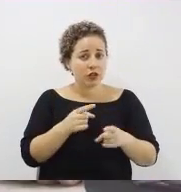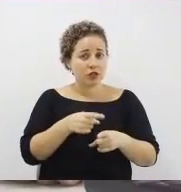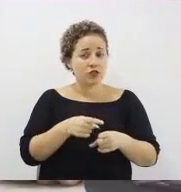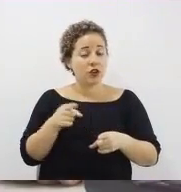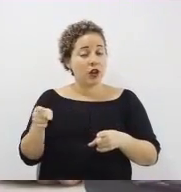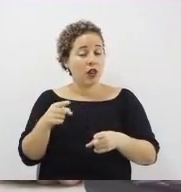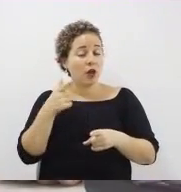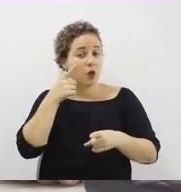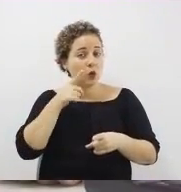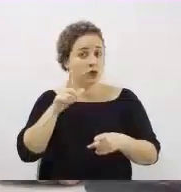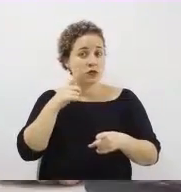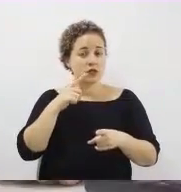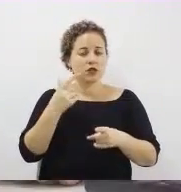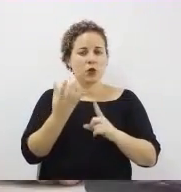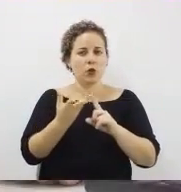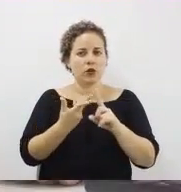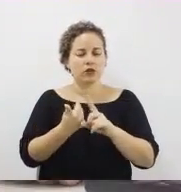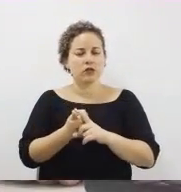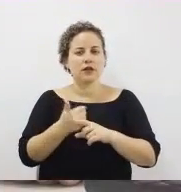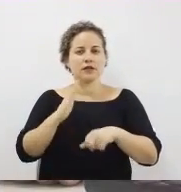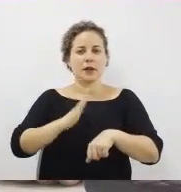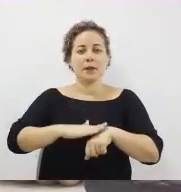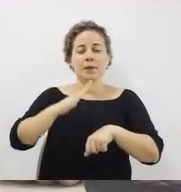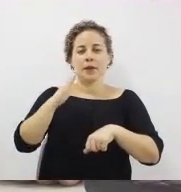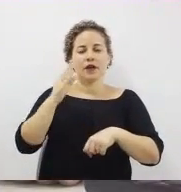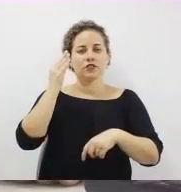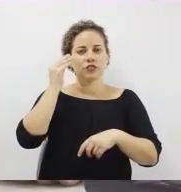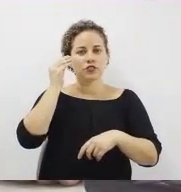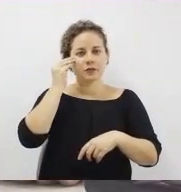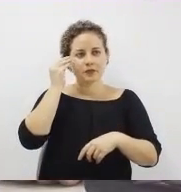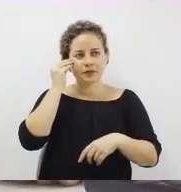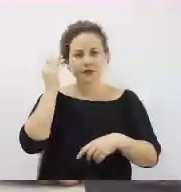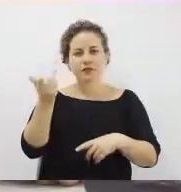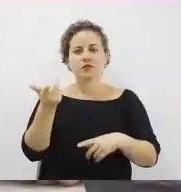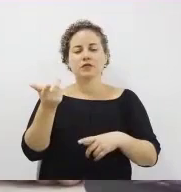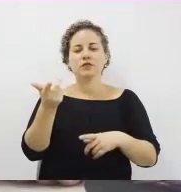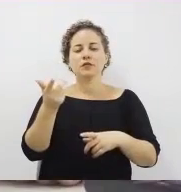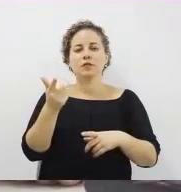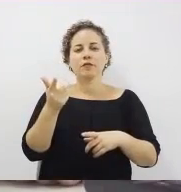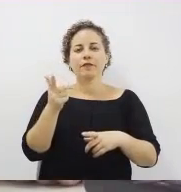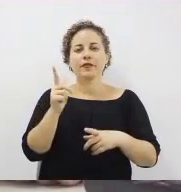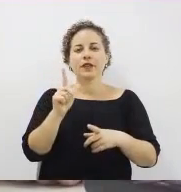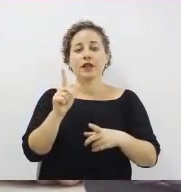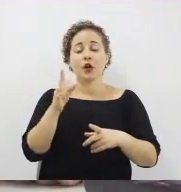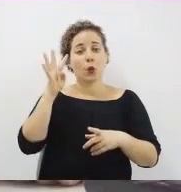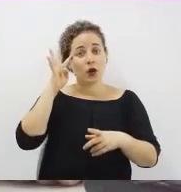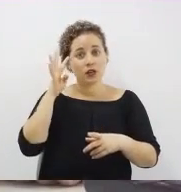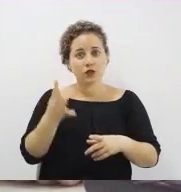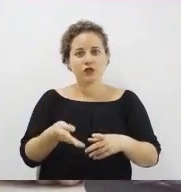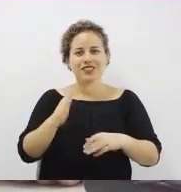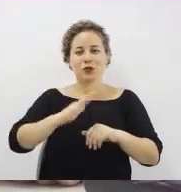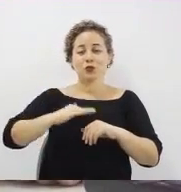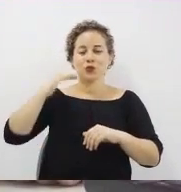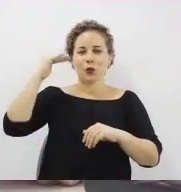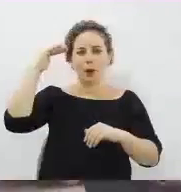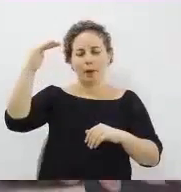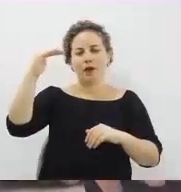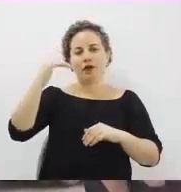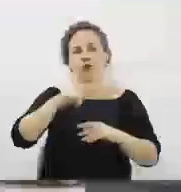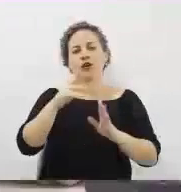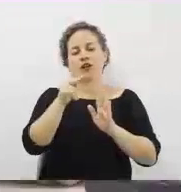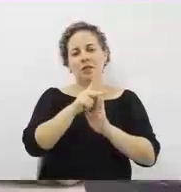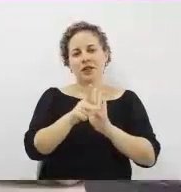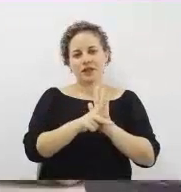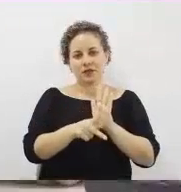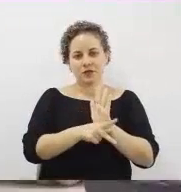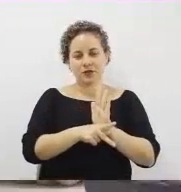consiga realizar um volume de vendas maior do que aquele que previu, apareça como um resultado superior àquilo que foi